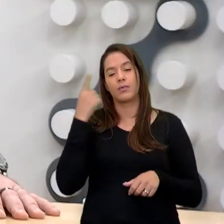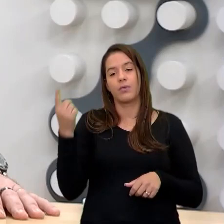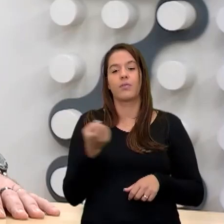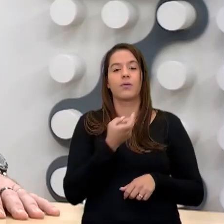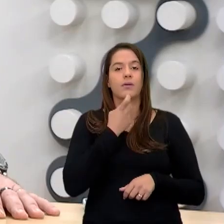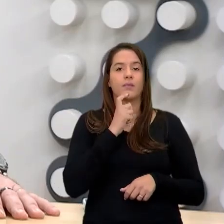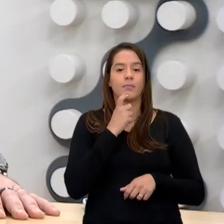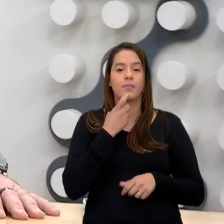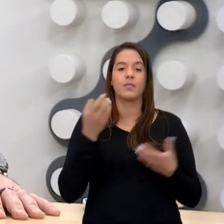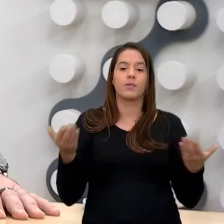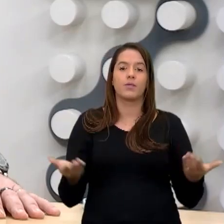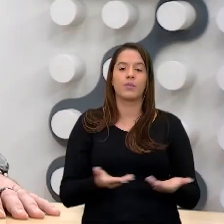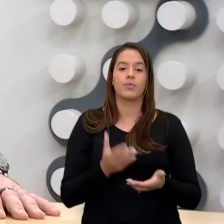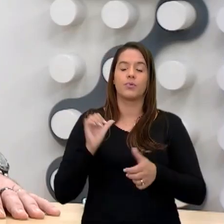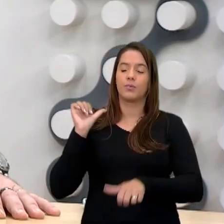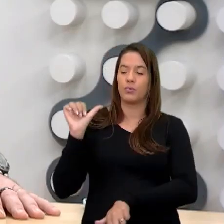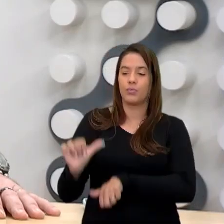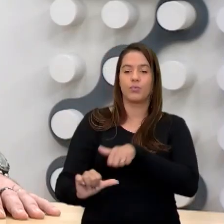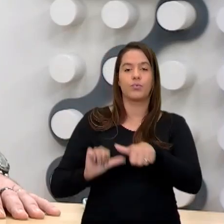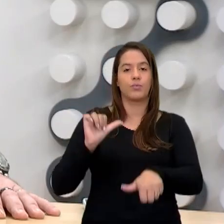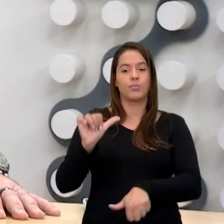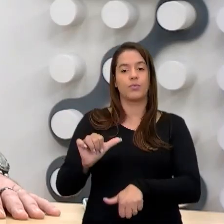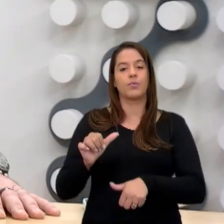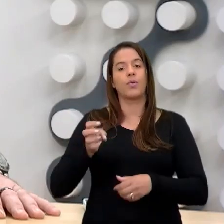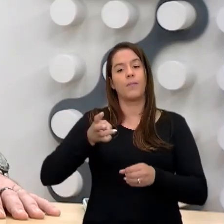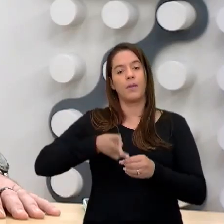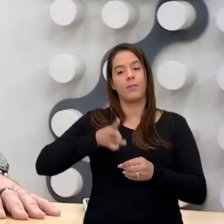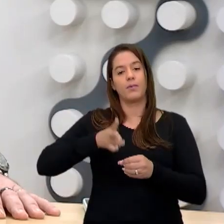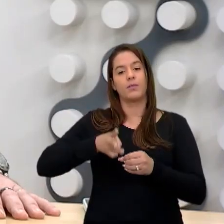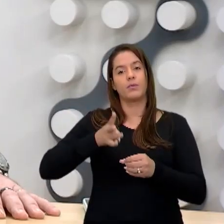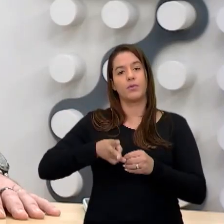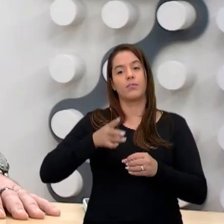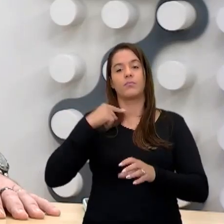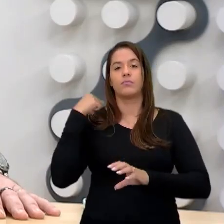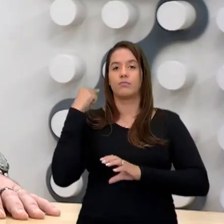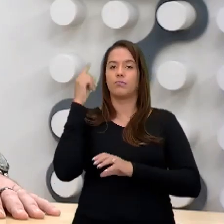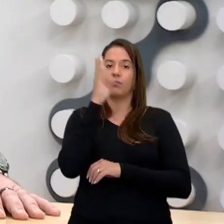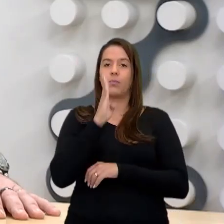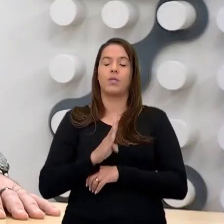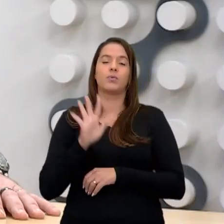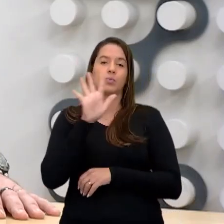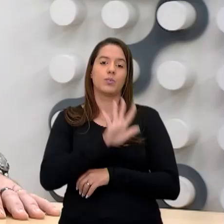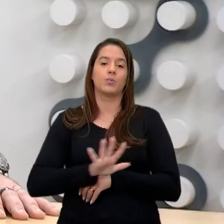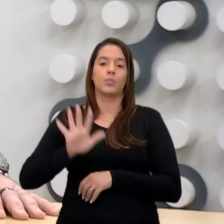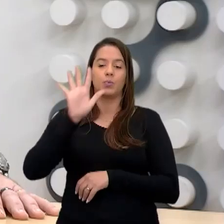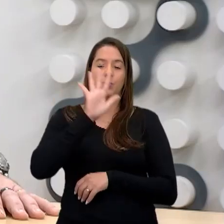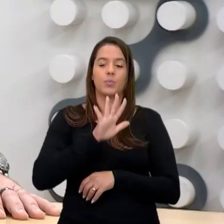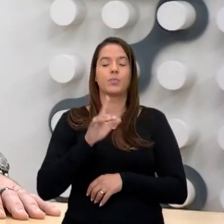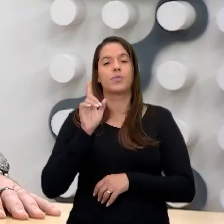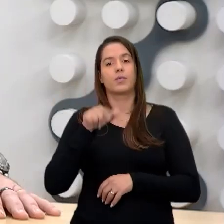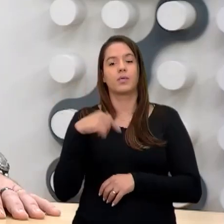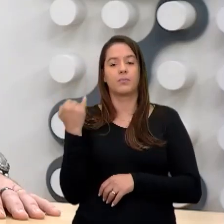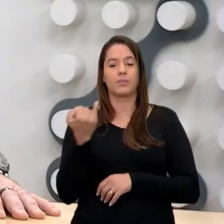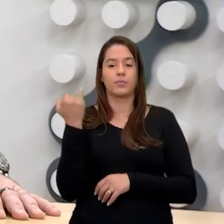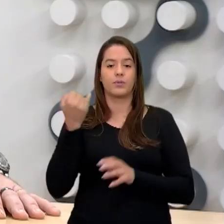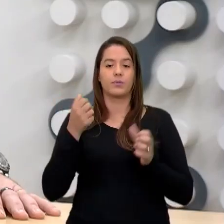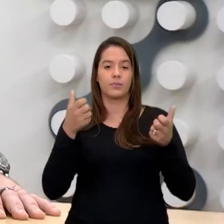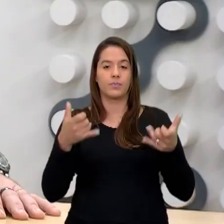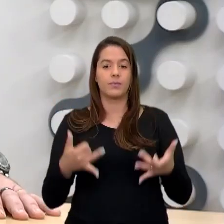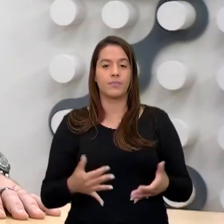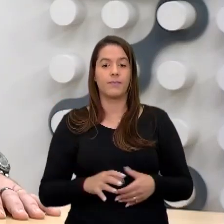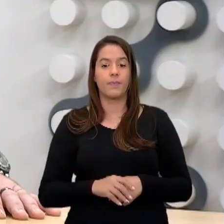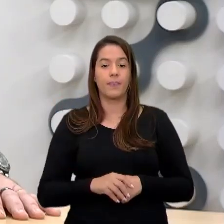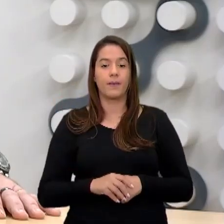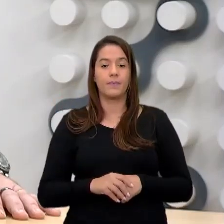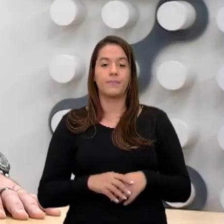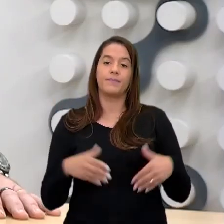exemplo, que hoje se transformou aí numa metrópole nacional. E é importante a gente destacar isso aí. Tá certo,